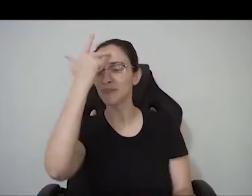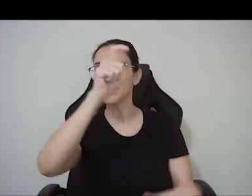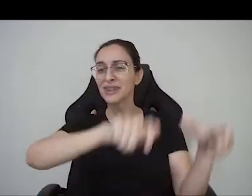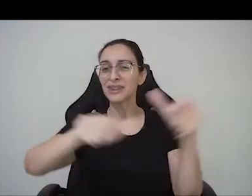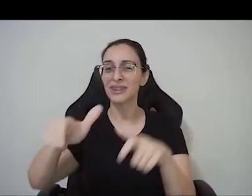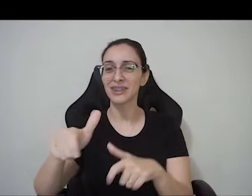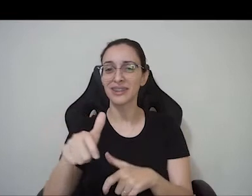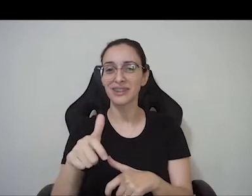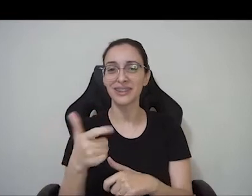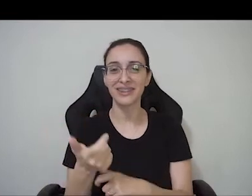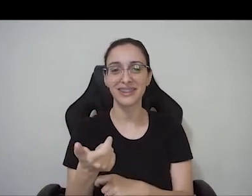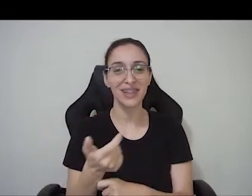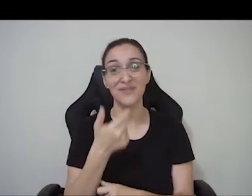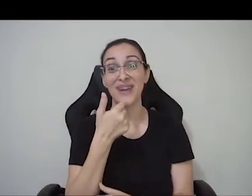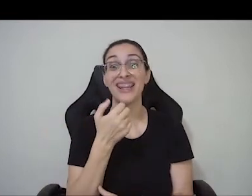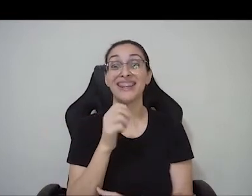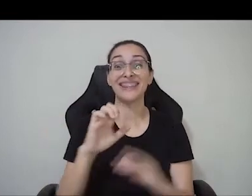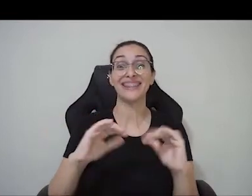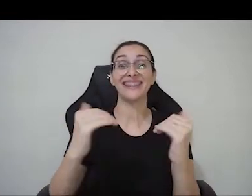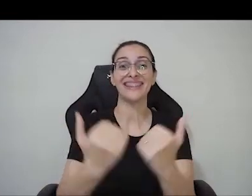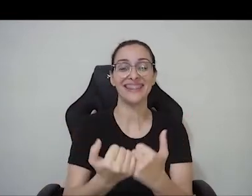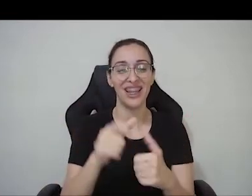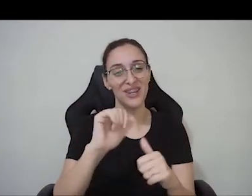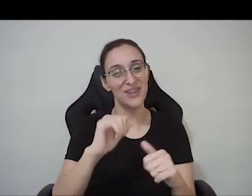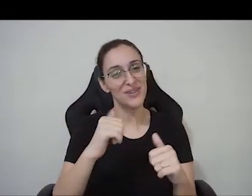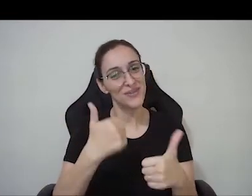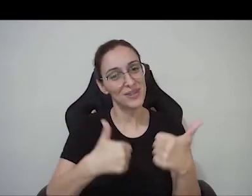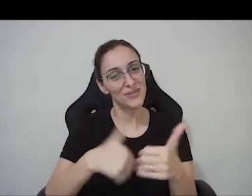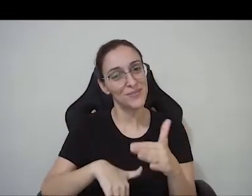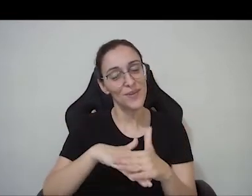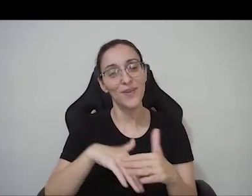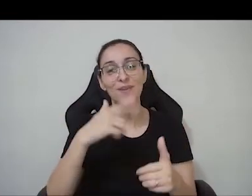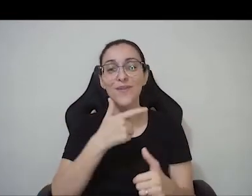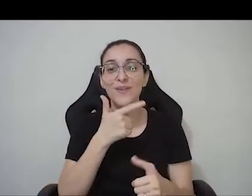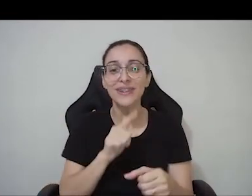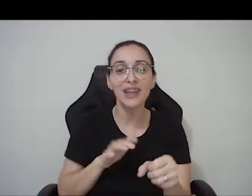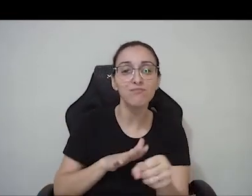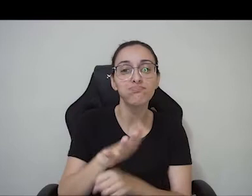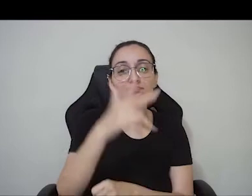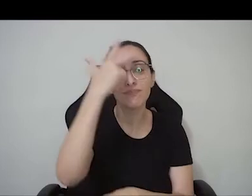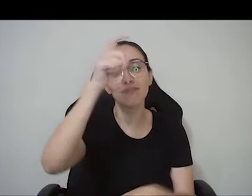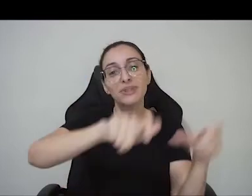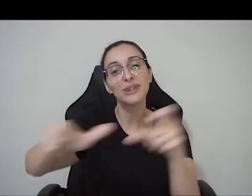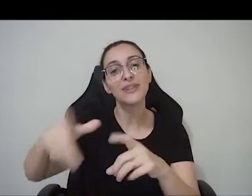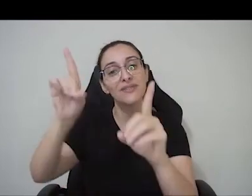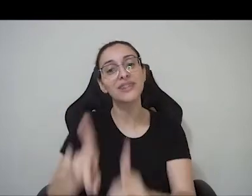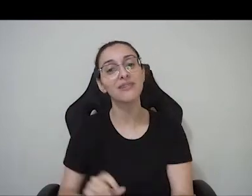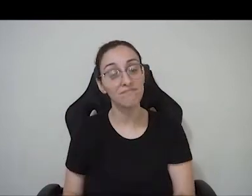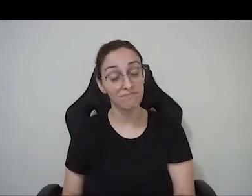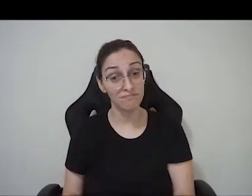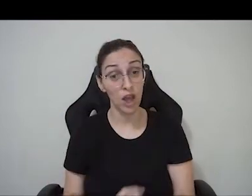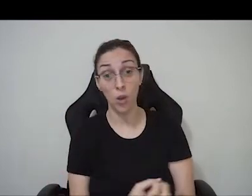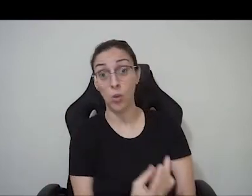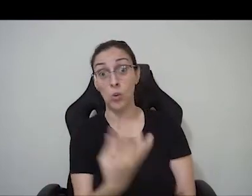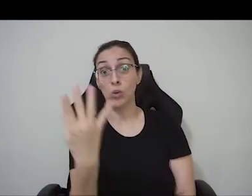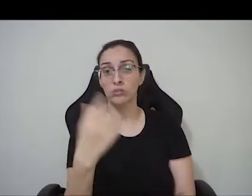essa palavra aqui eu não estou conseguindo falar agora, estádios de futebol a gente consegue encher pessoas com deficiência. E a gente está